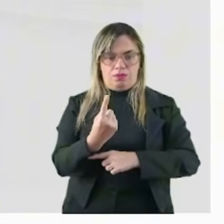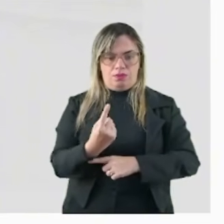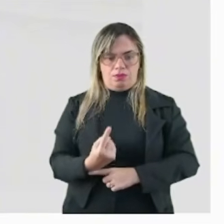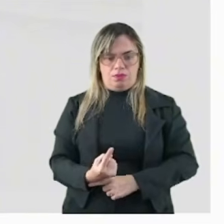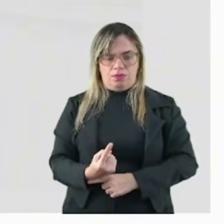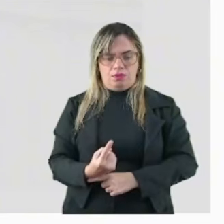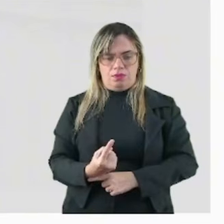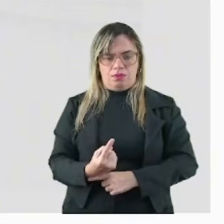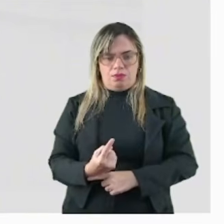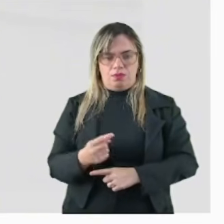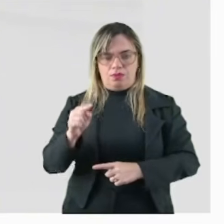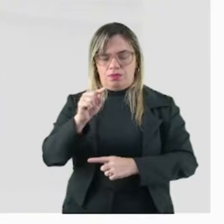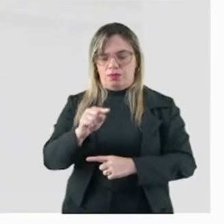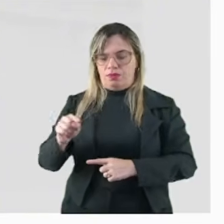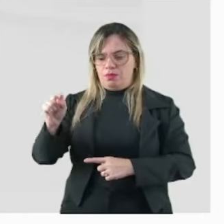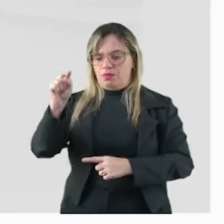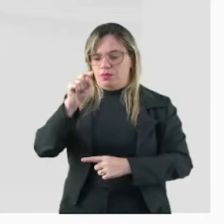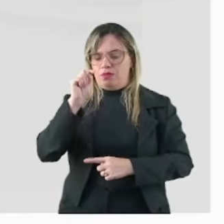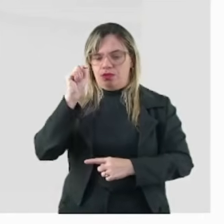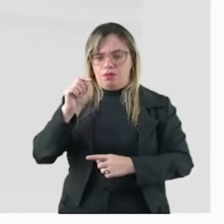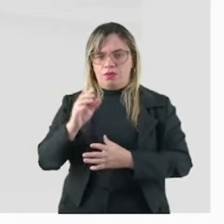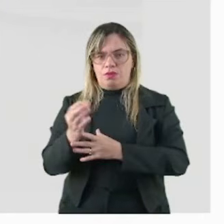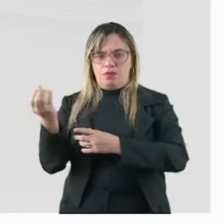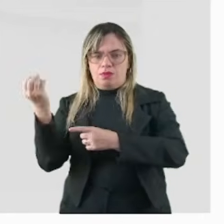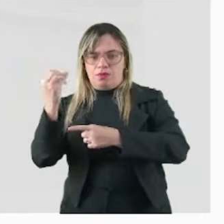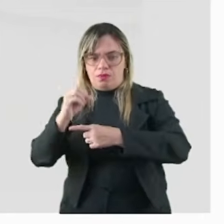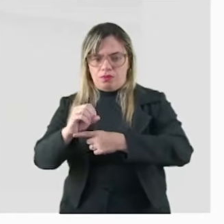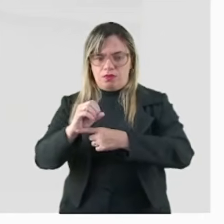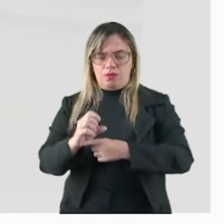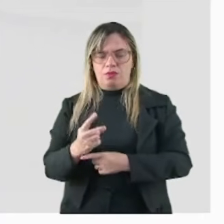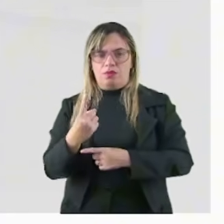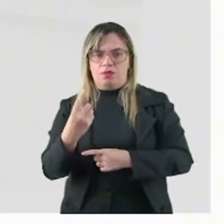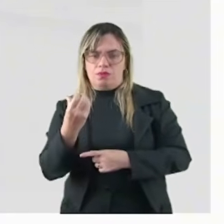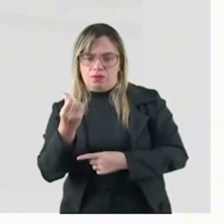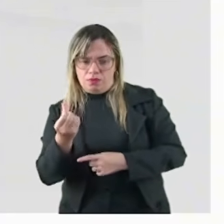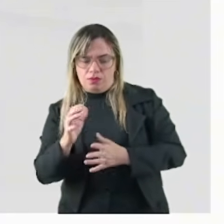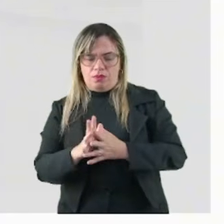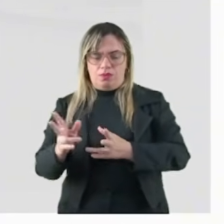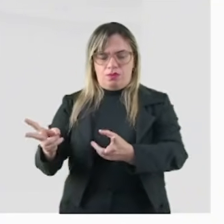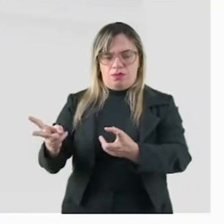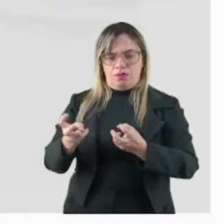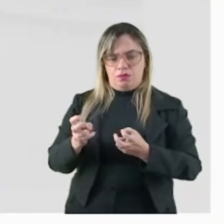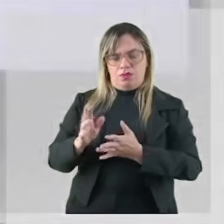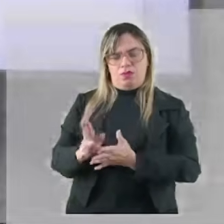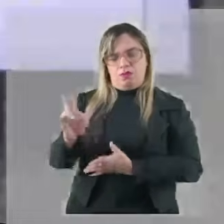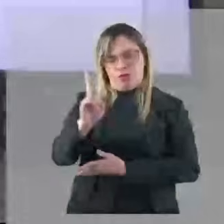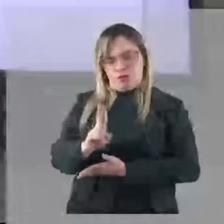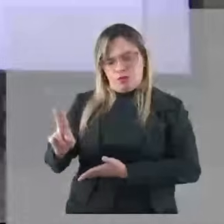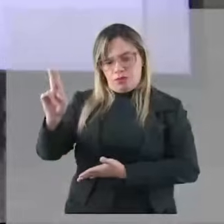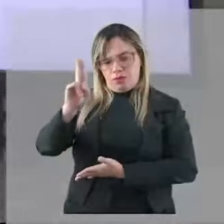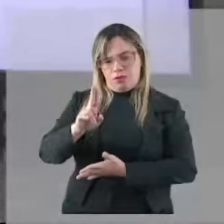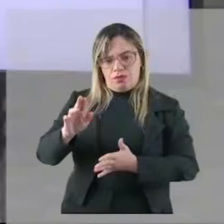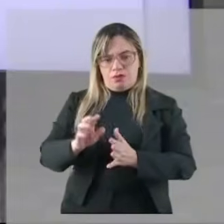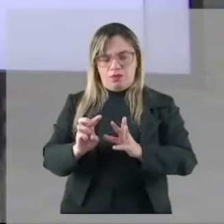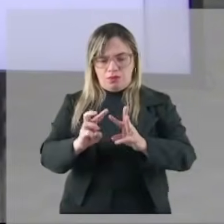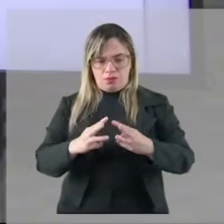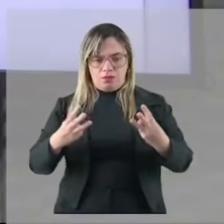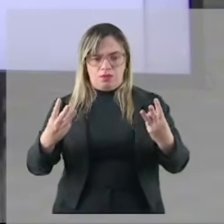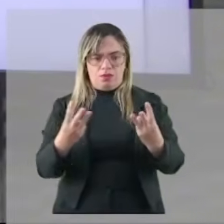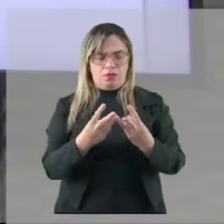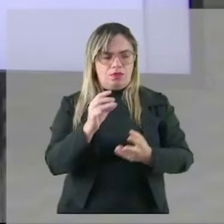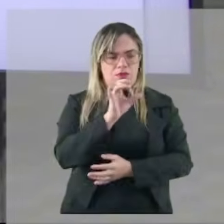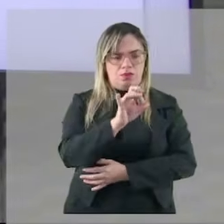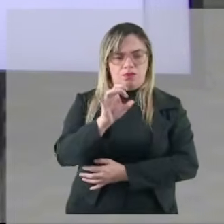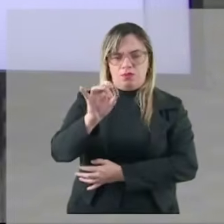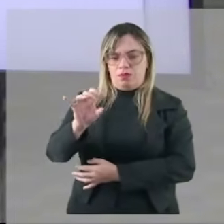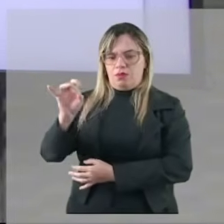E o oxigênio, massa 16, né? Vocês estão percebendo que eu estou colocando aqui, ó, a massa de cada um,